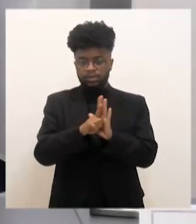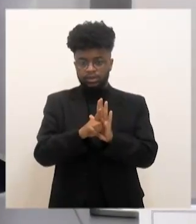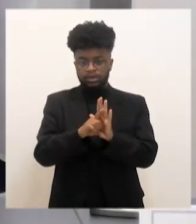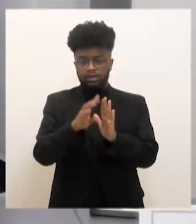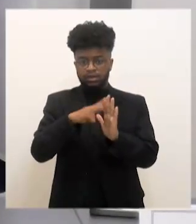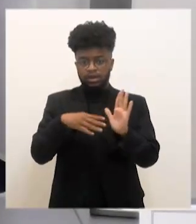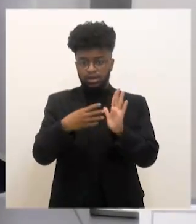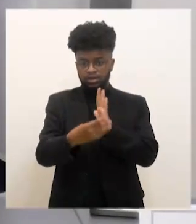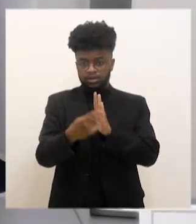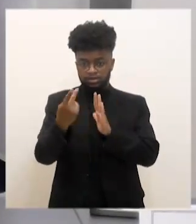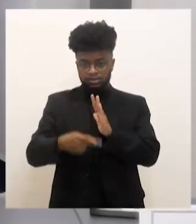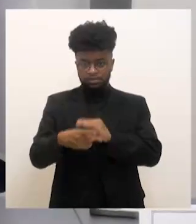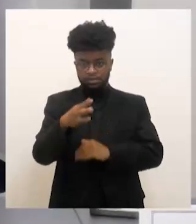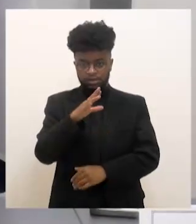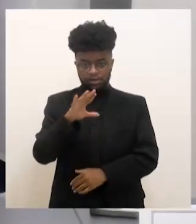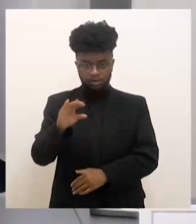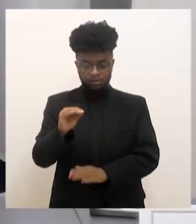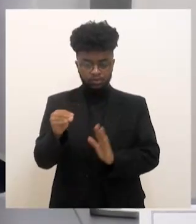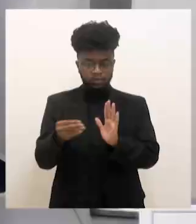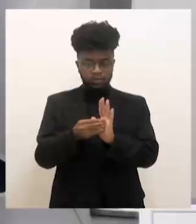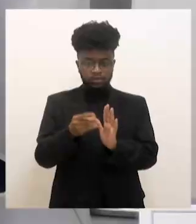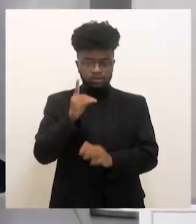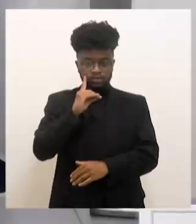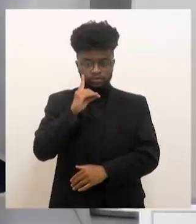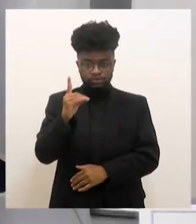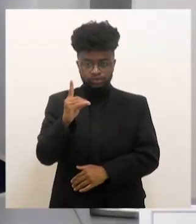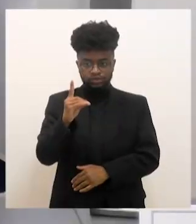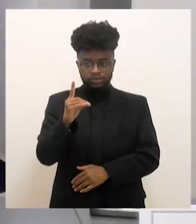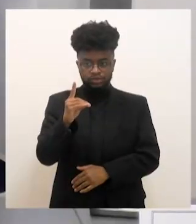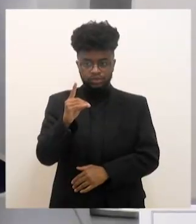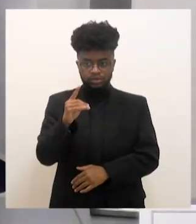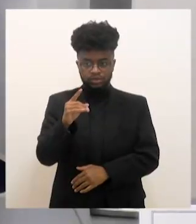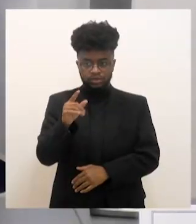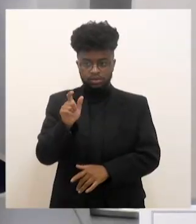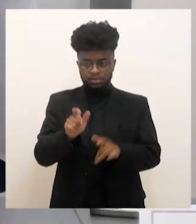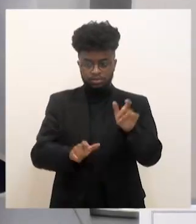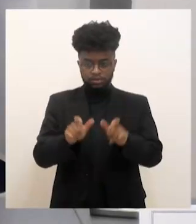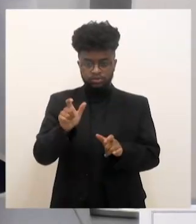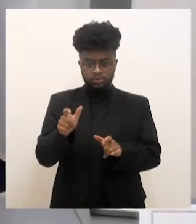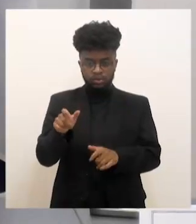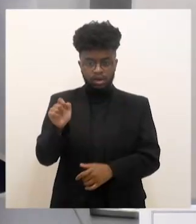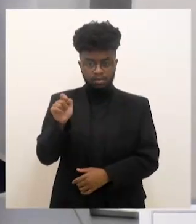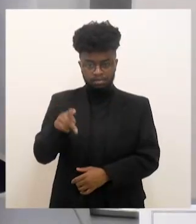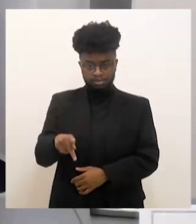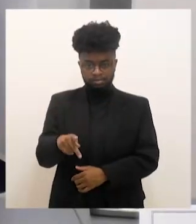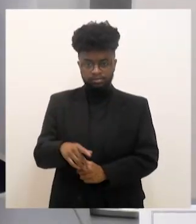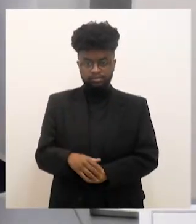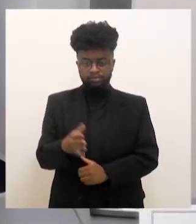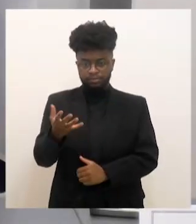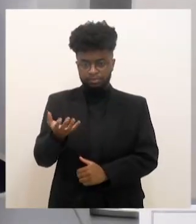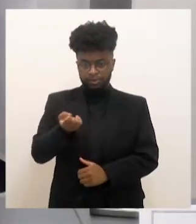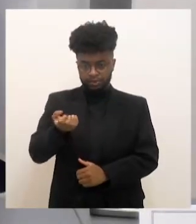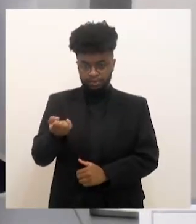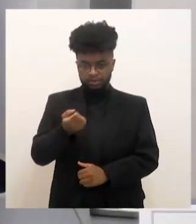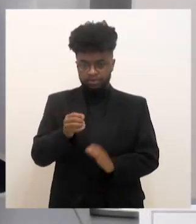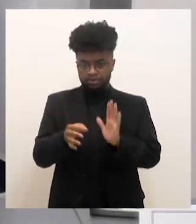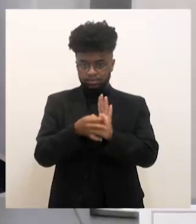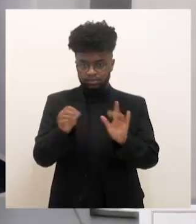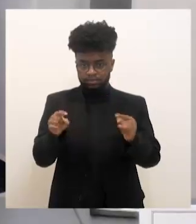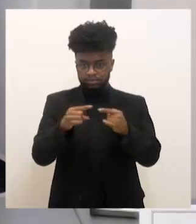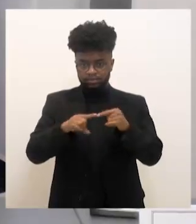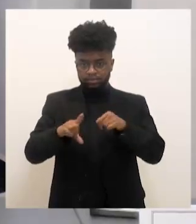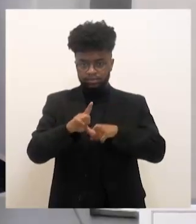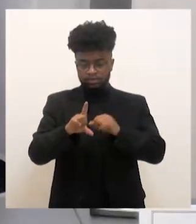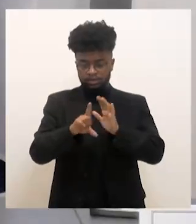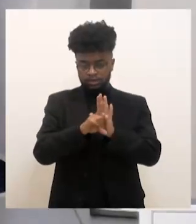janeiro de 2010, incluindo no calendário oficial do Estado do Rio de Janeiro o Dia do Pensionista. Parecer pela legalidade. Em discussão. Não havendo quem